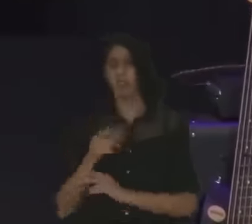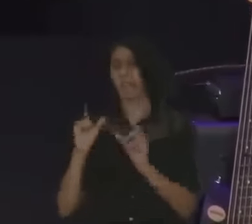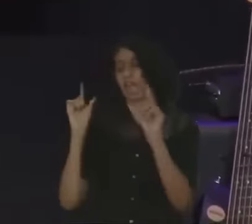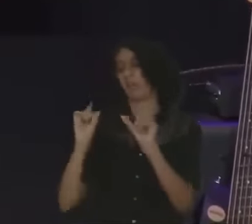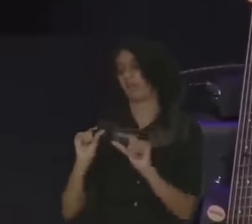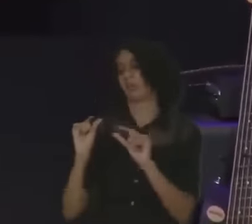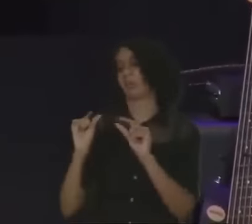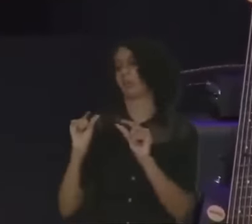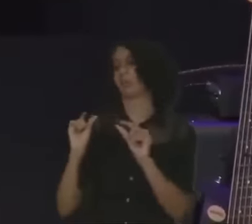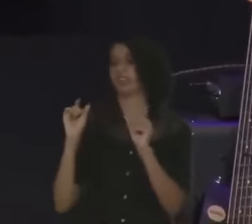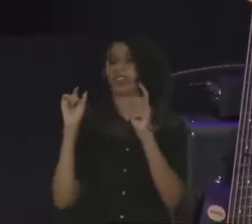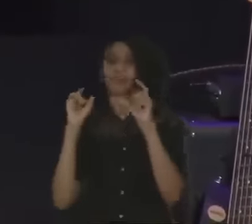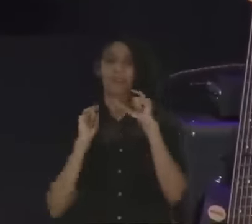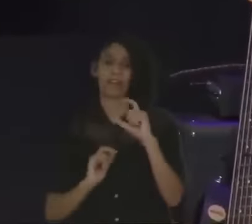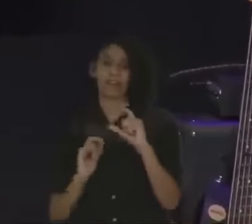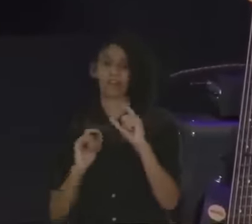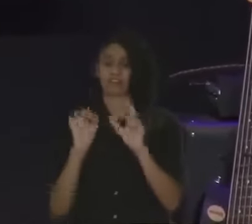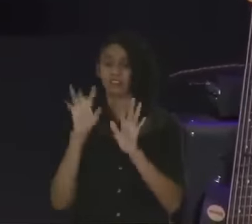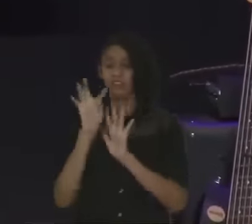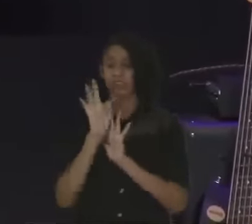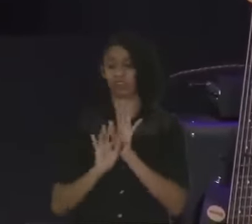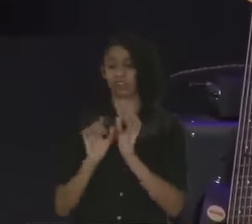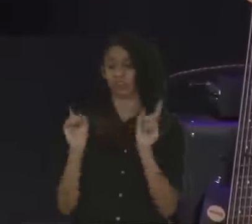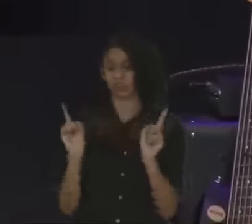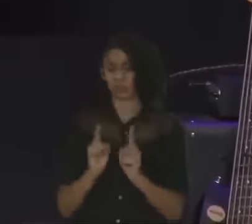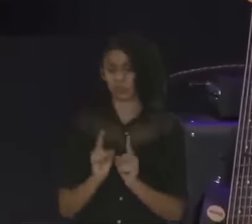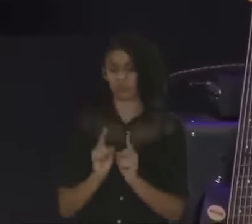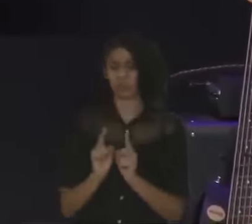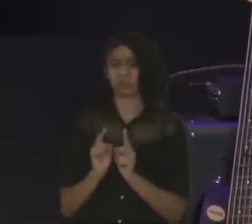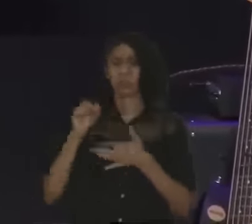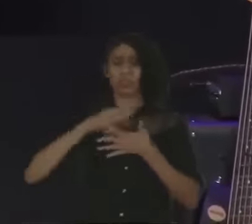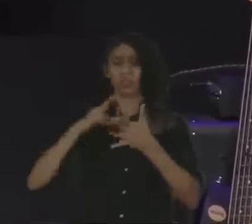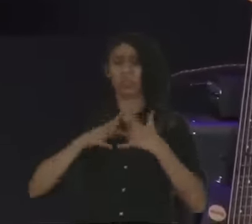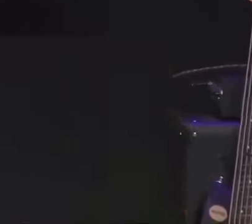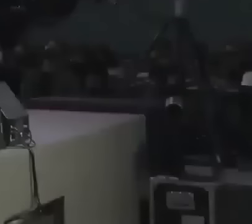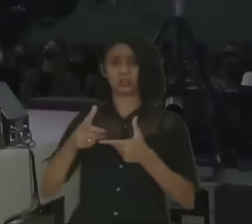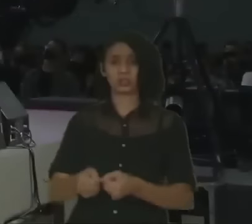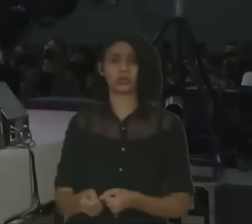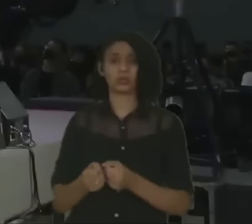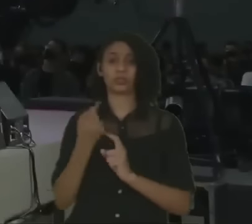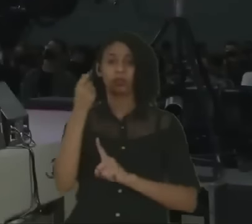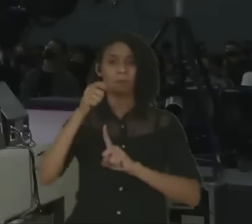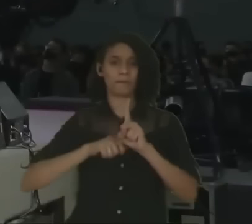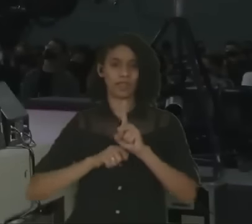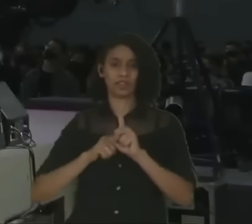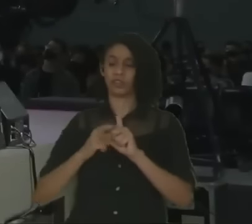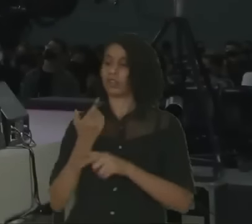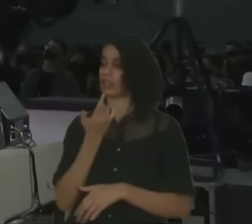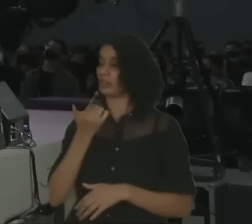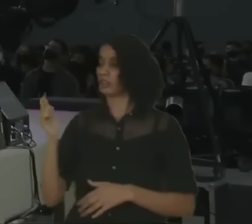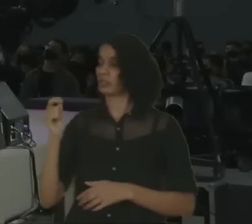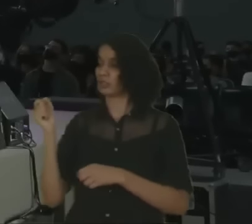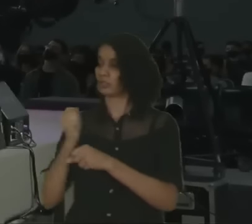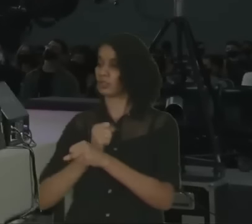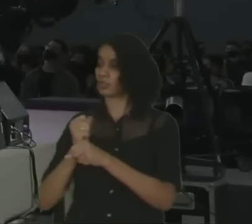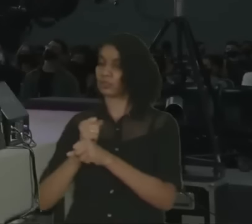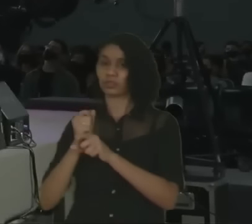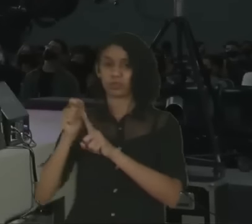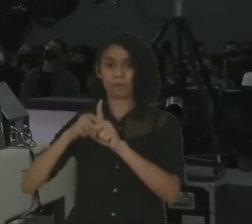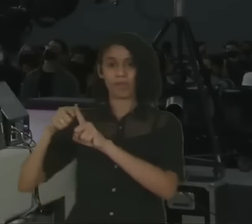uma vez aí é tudo no mês só aí no resto do ano Creio em Deus Pai todo poderoso criador do céu da terra